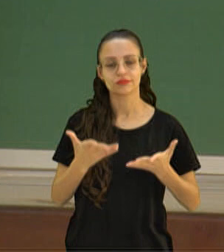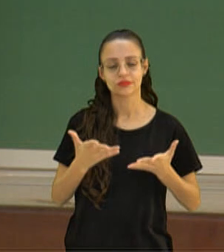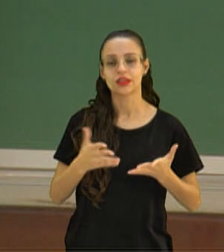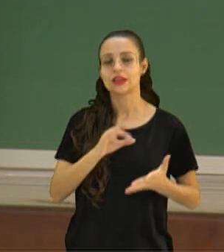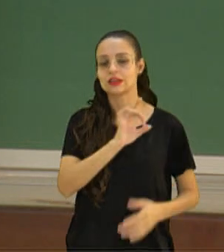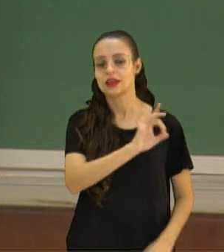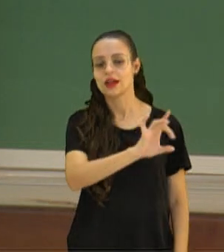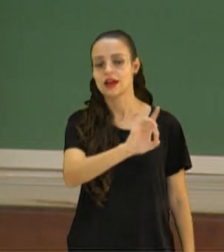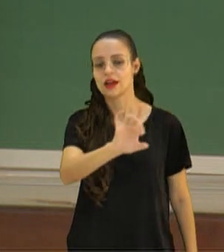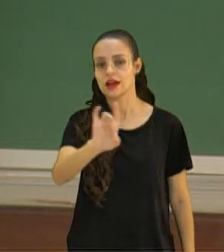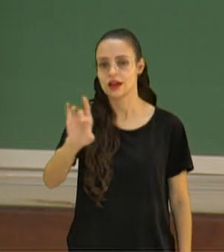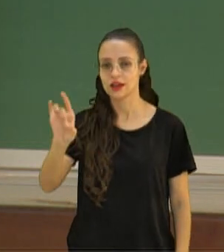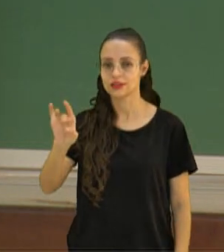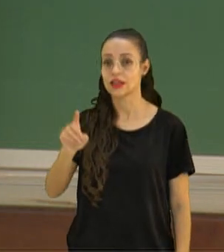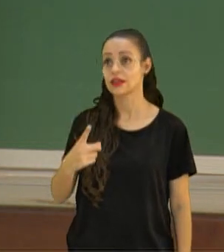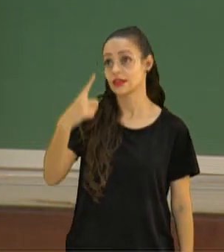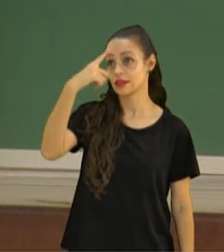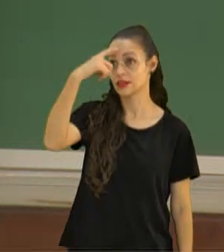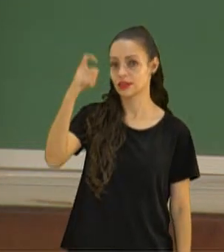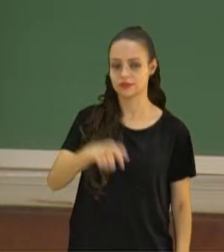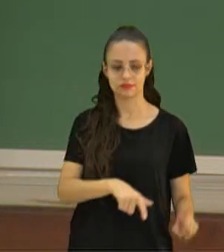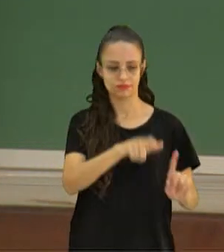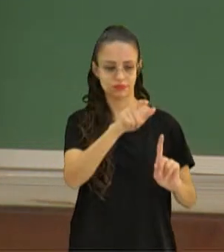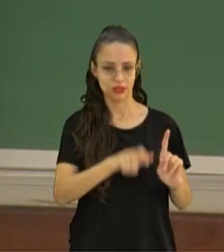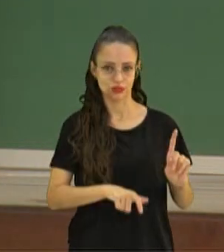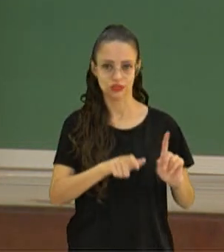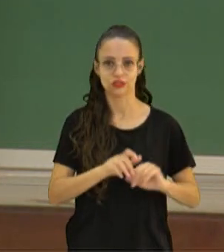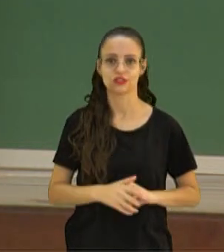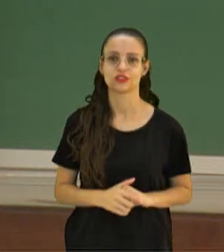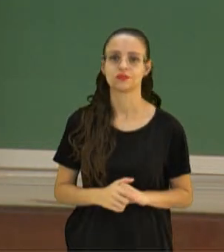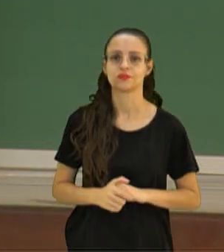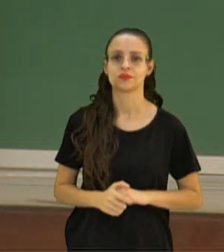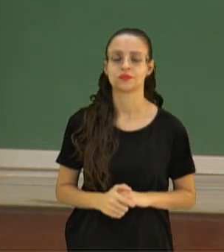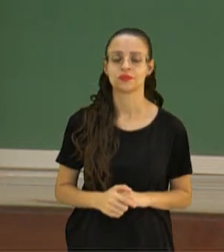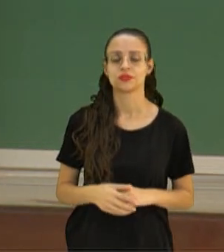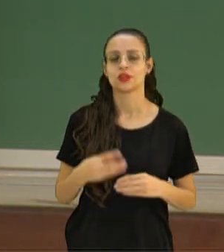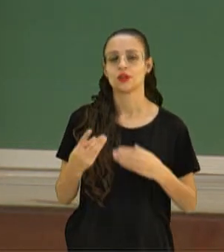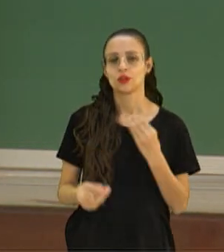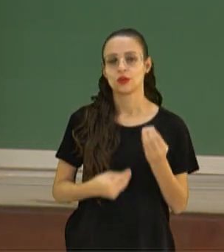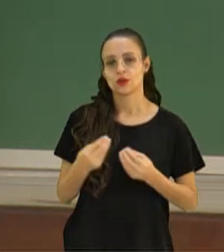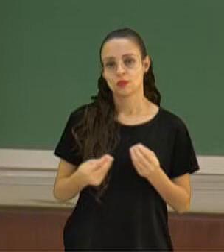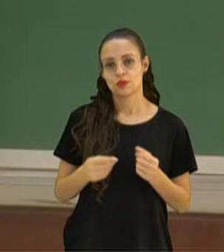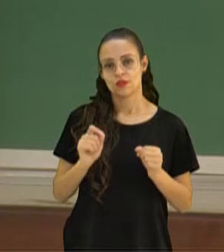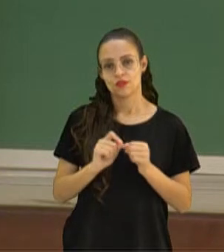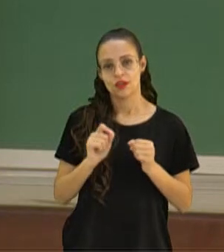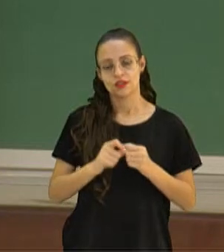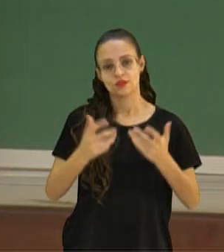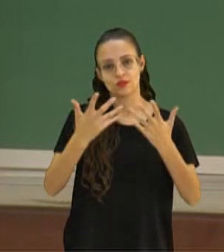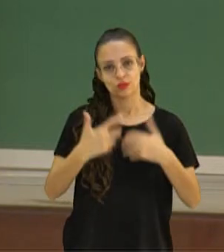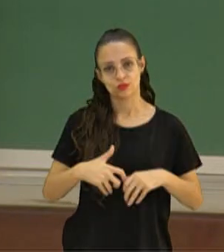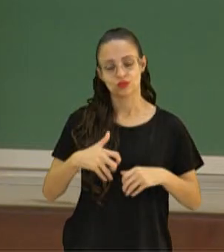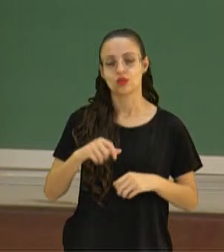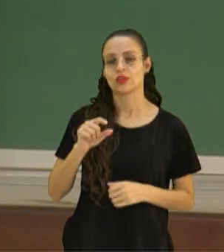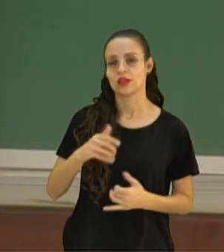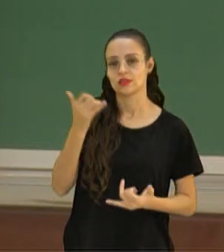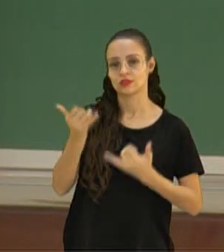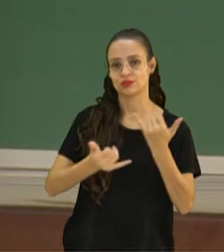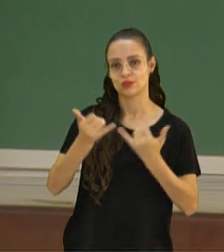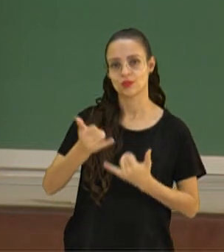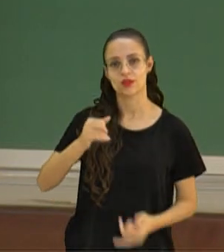cada jogador cria seu personagem, né? Então isso daqui é como que é uma sessão, como que funciona o RPG,